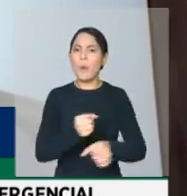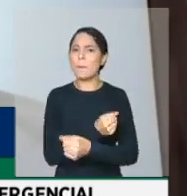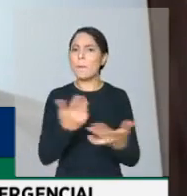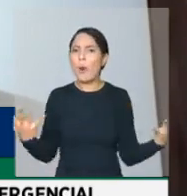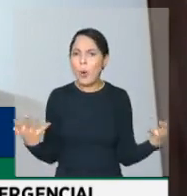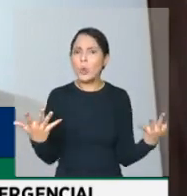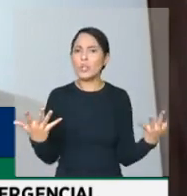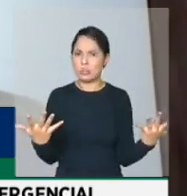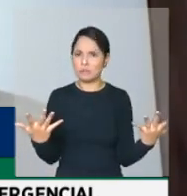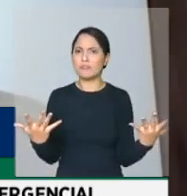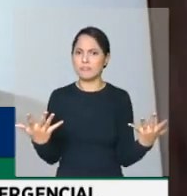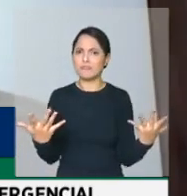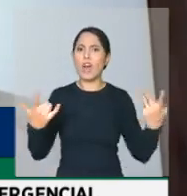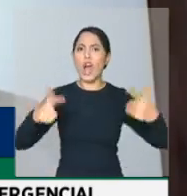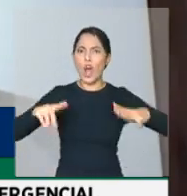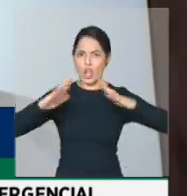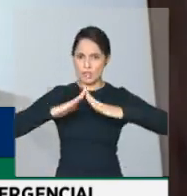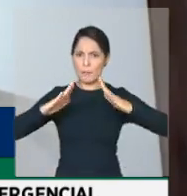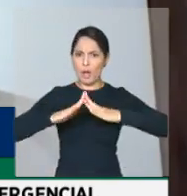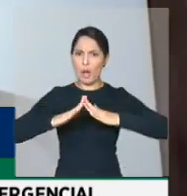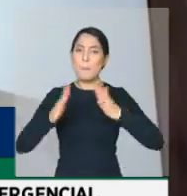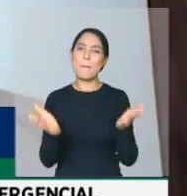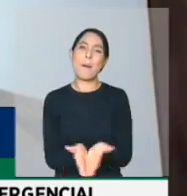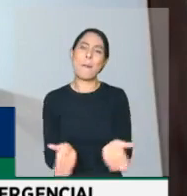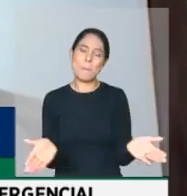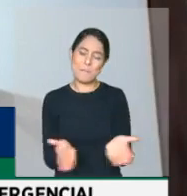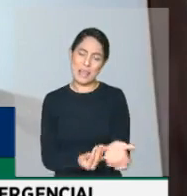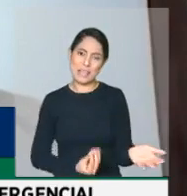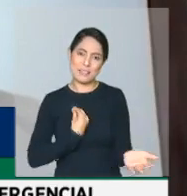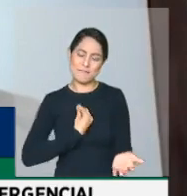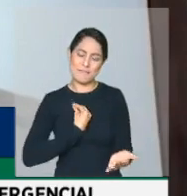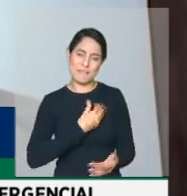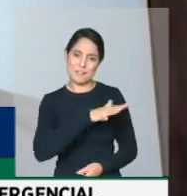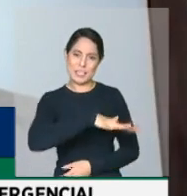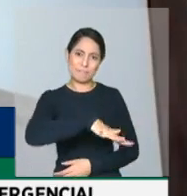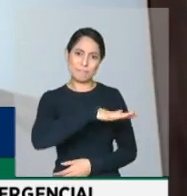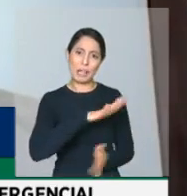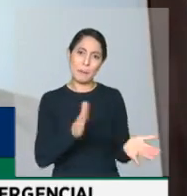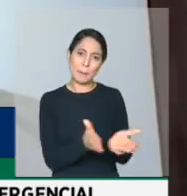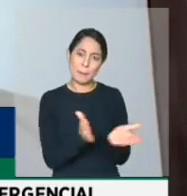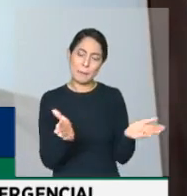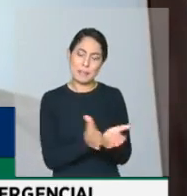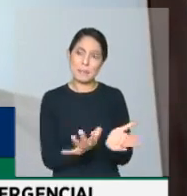das pessoas que compõem esses domicílios vivem em situação de pobreza, percentual que chega a